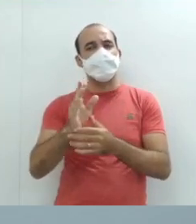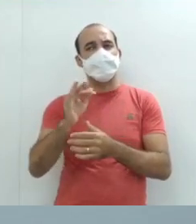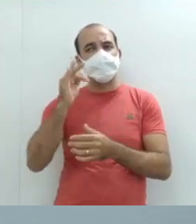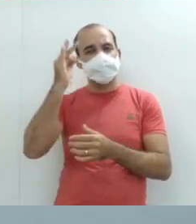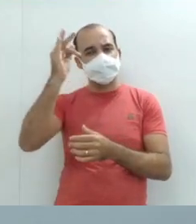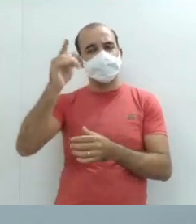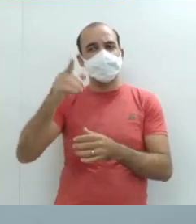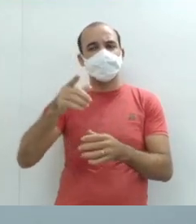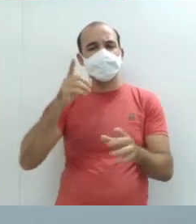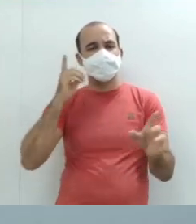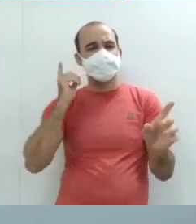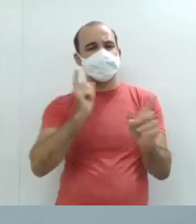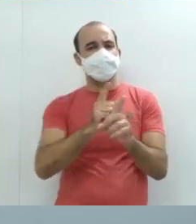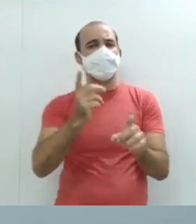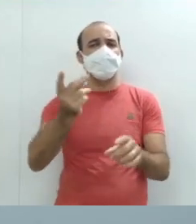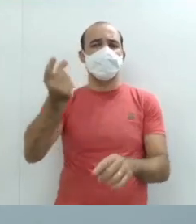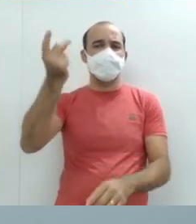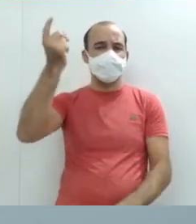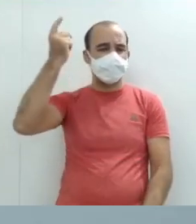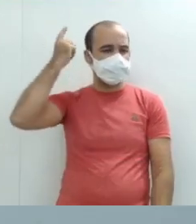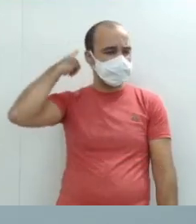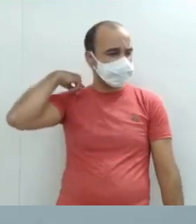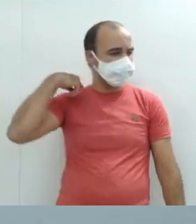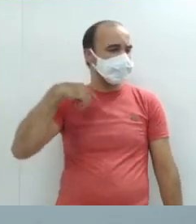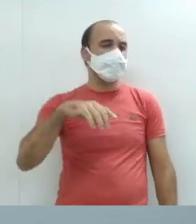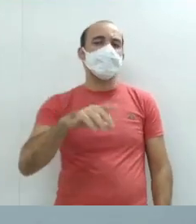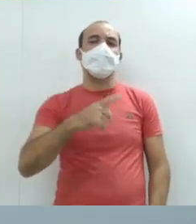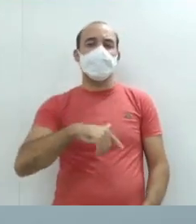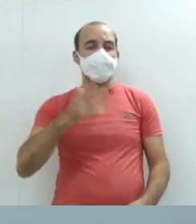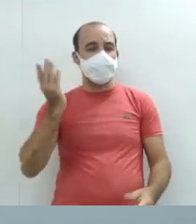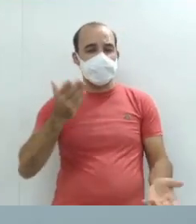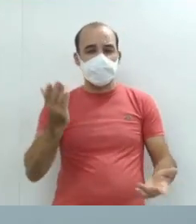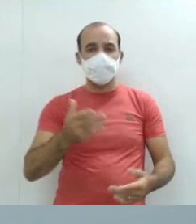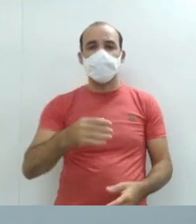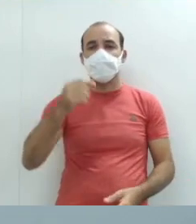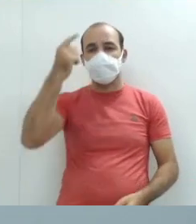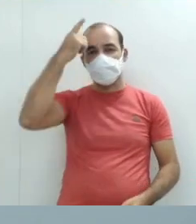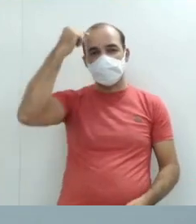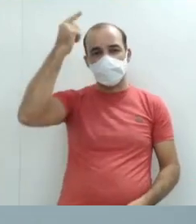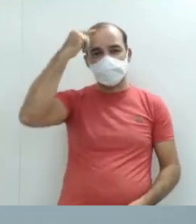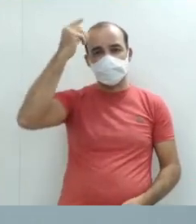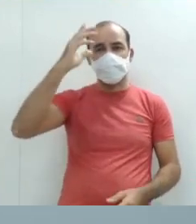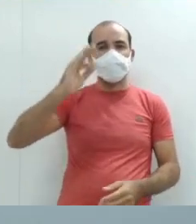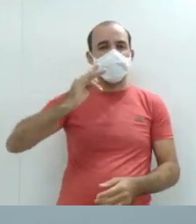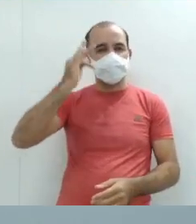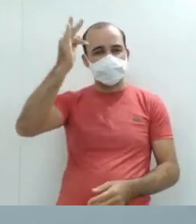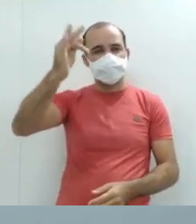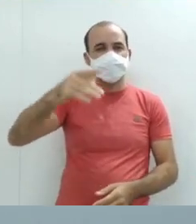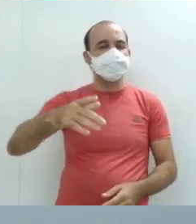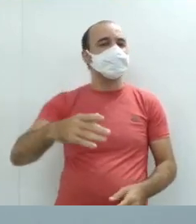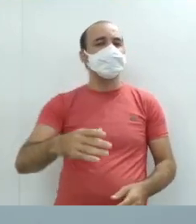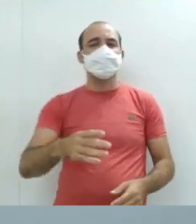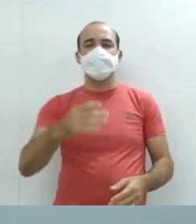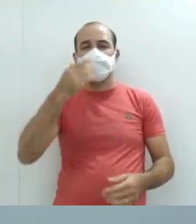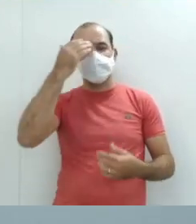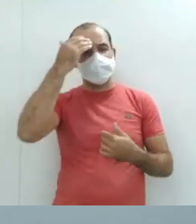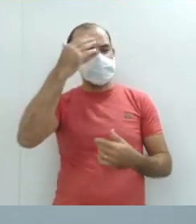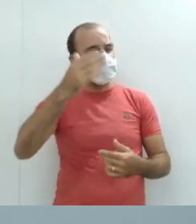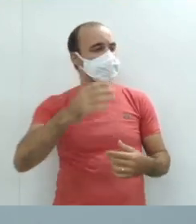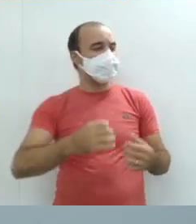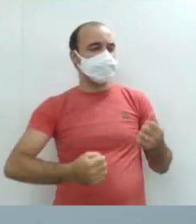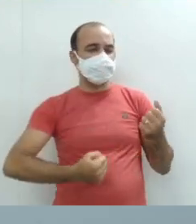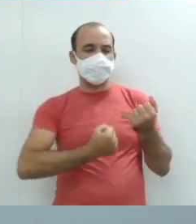dizer: professor, eu tenho agora um curso universitário, realizei meus sonhos graças ao